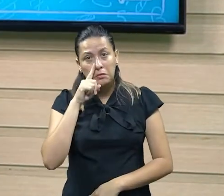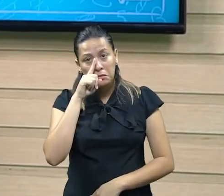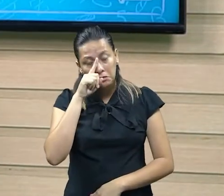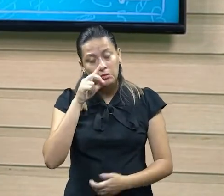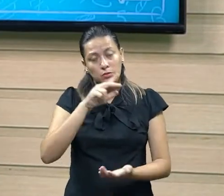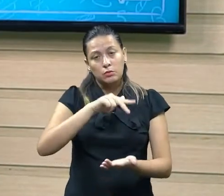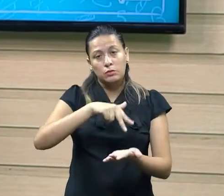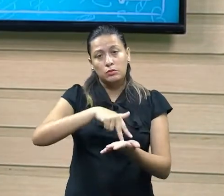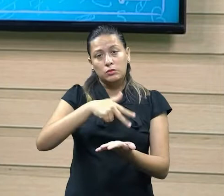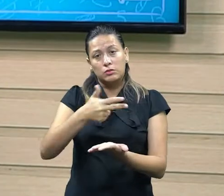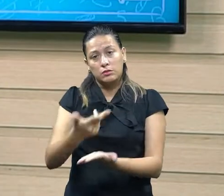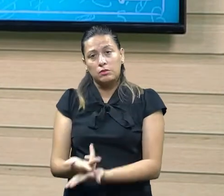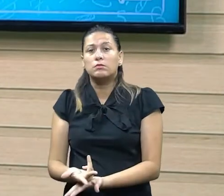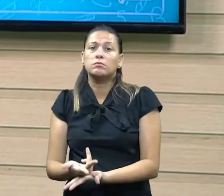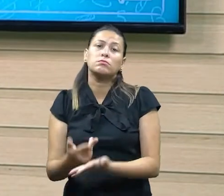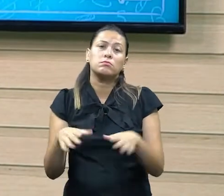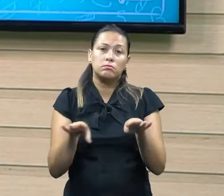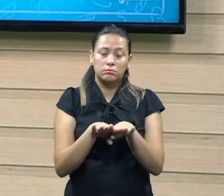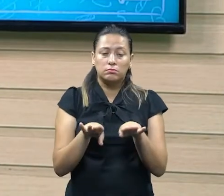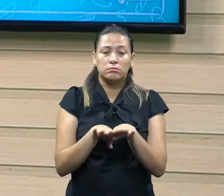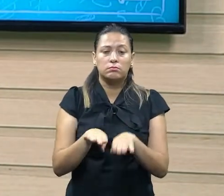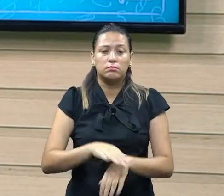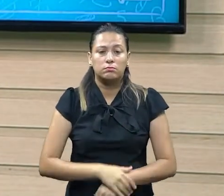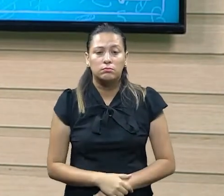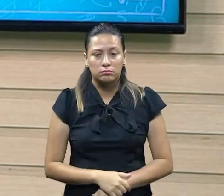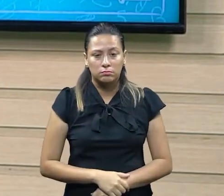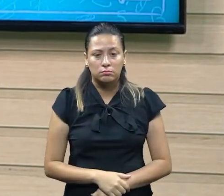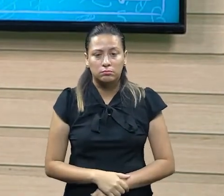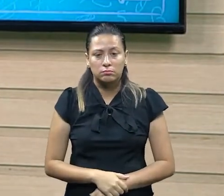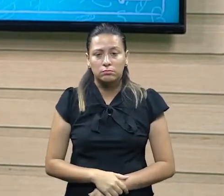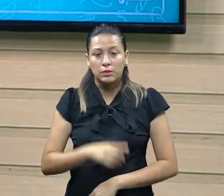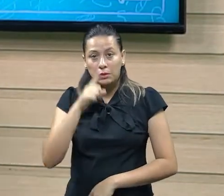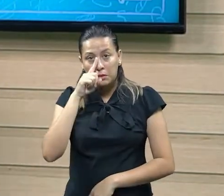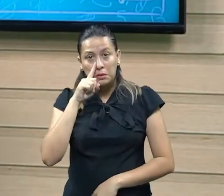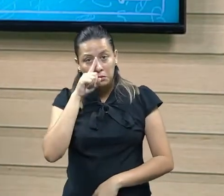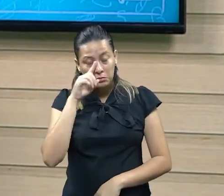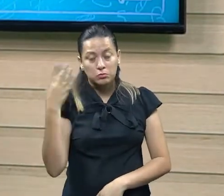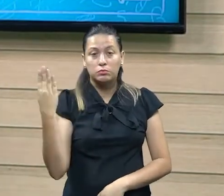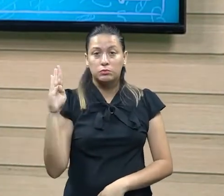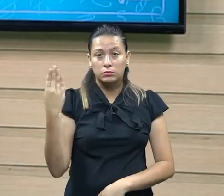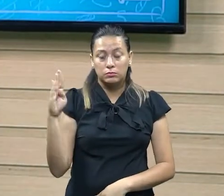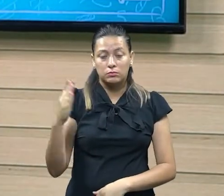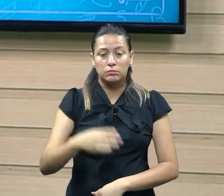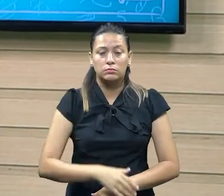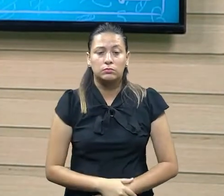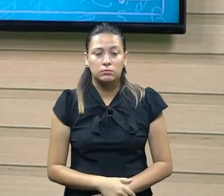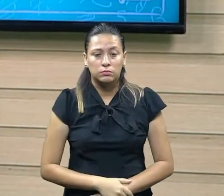de queda. Tá? Temos também riscos biológicos.